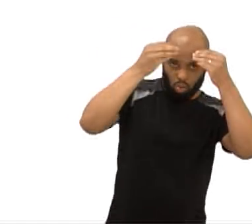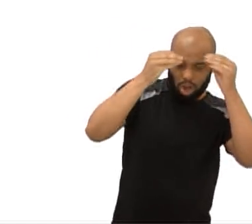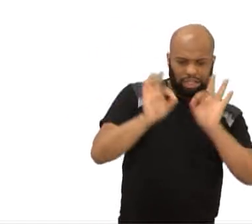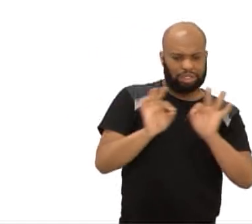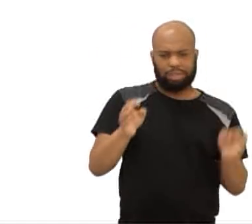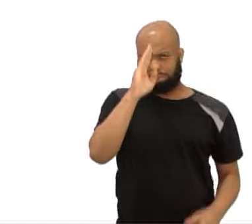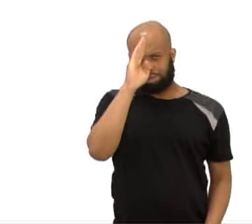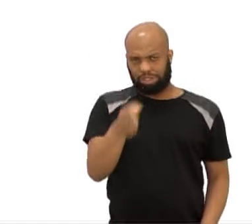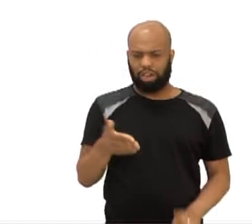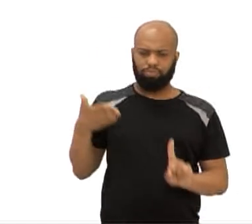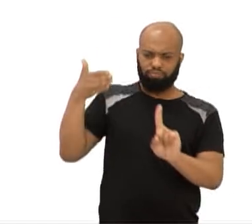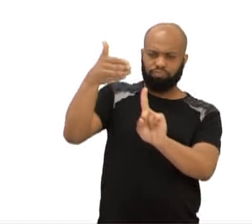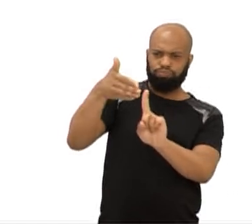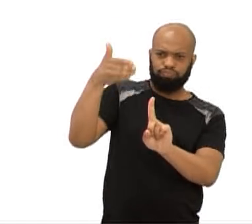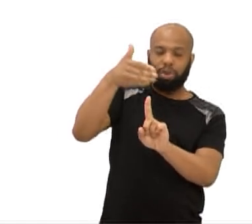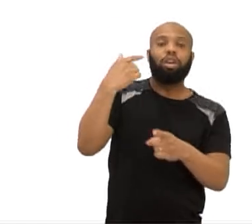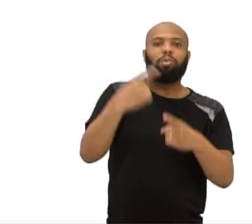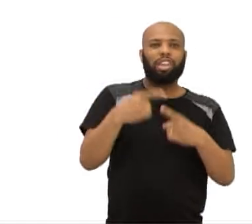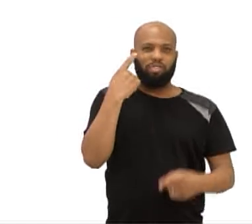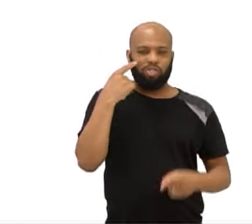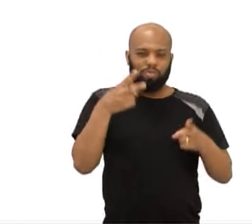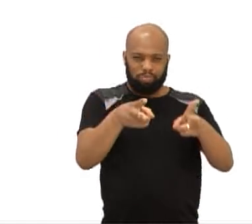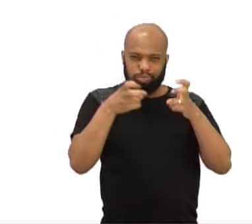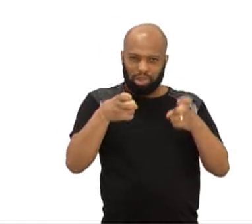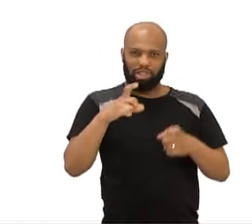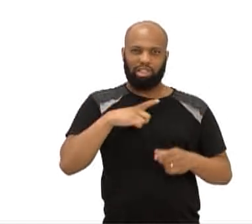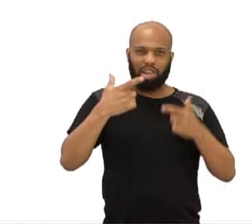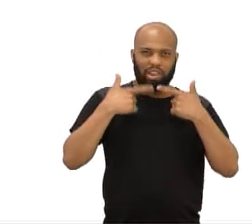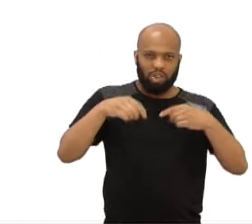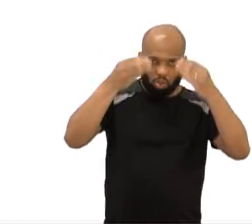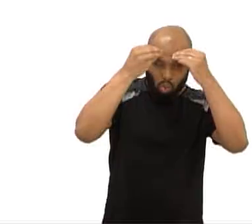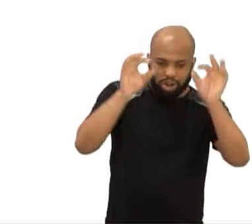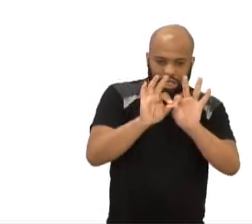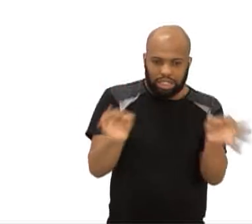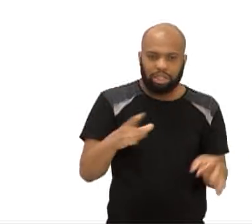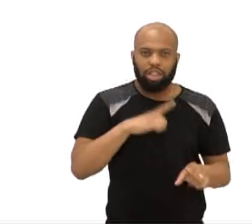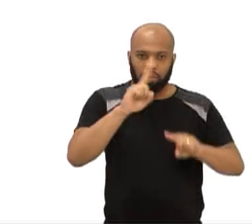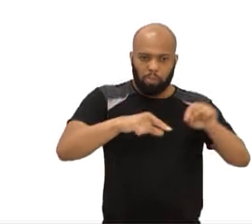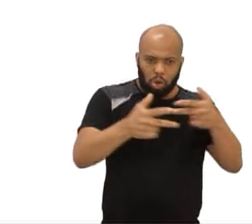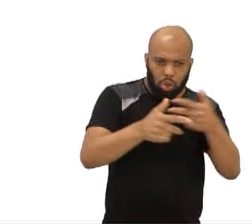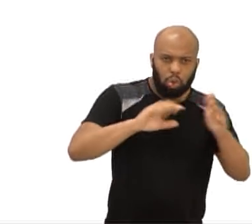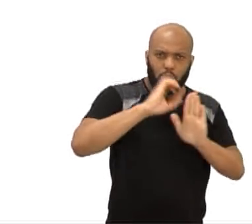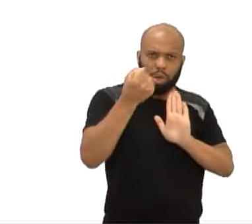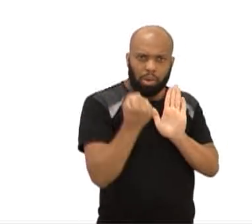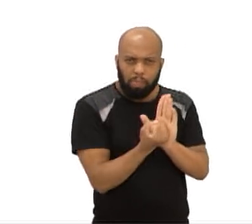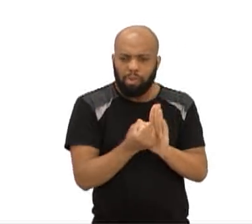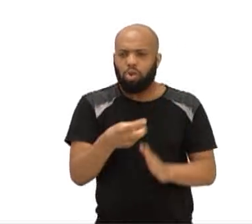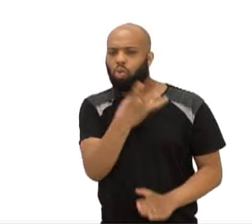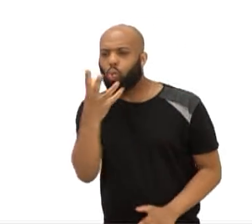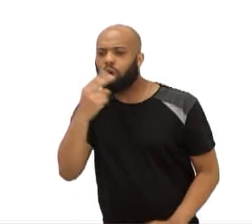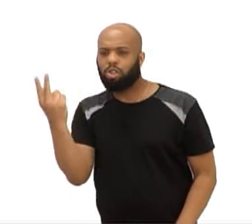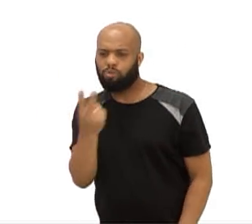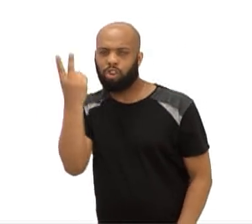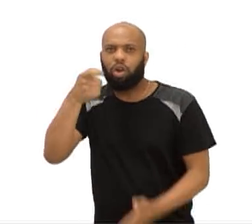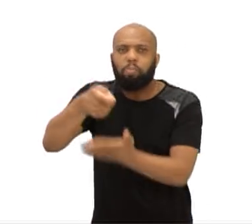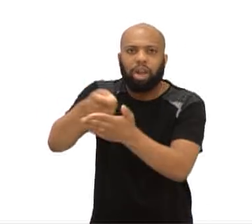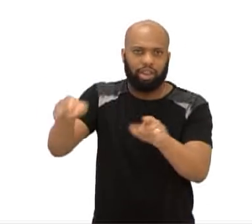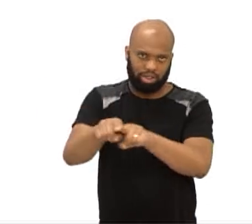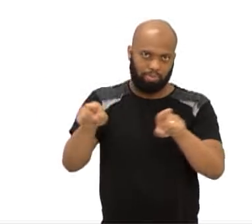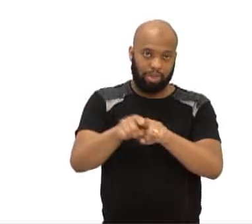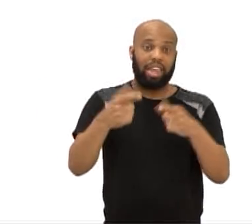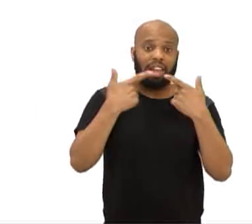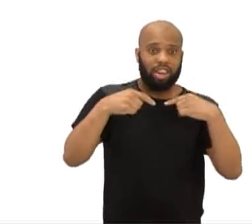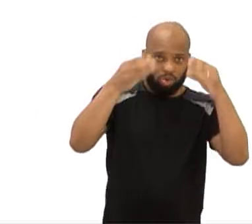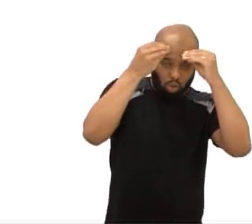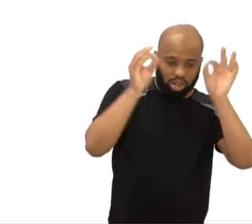e direta. Perceberam como a linguagem era bem simples? Eu tinha o quê? Produto, marca, quantidade e valor. Então, uma